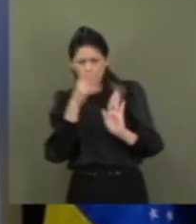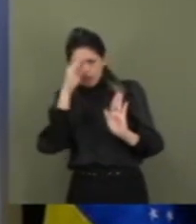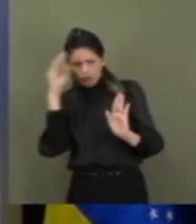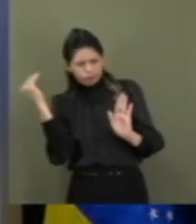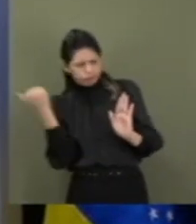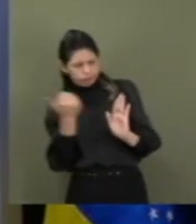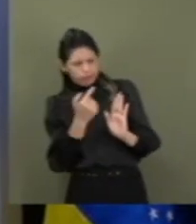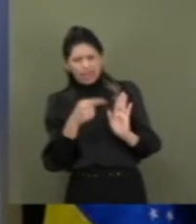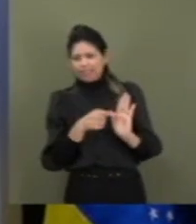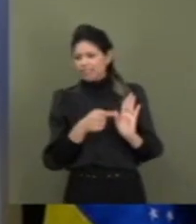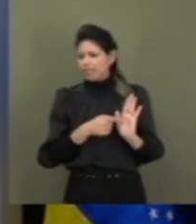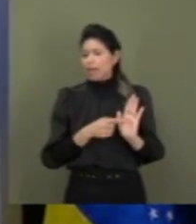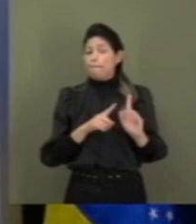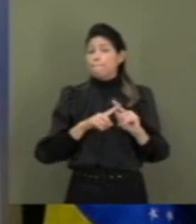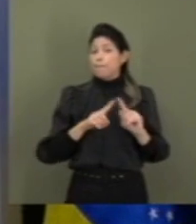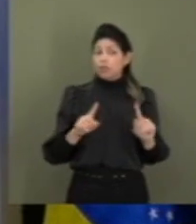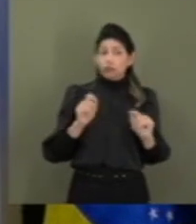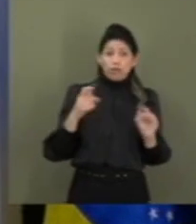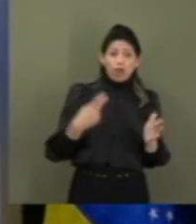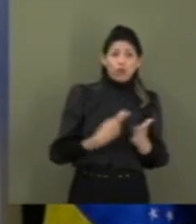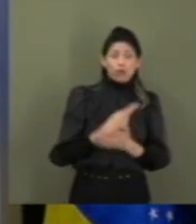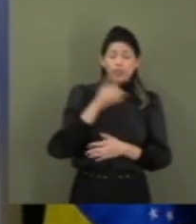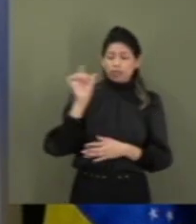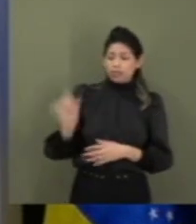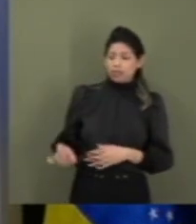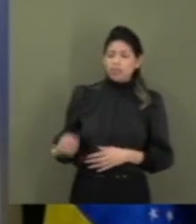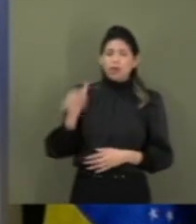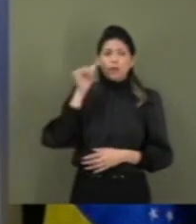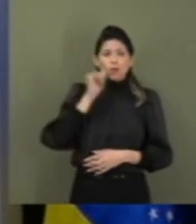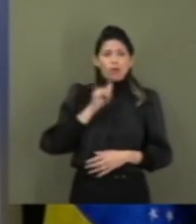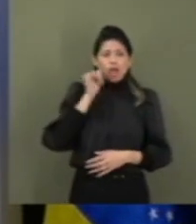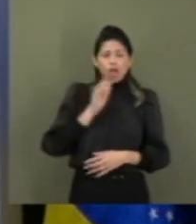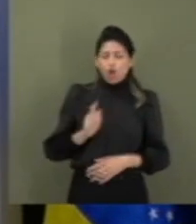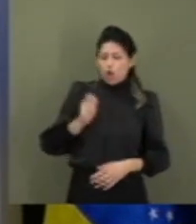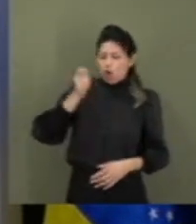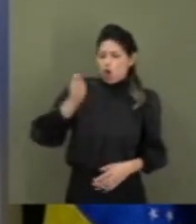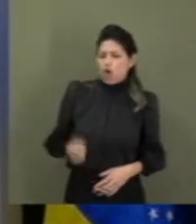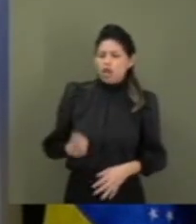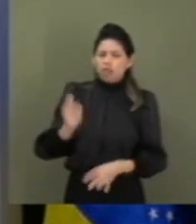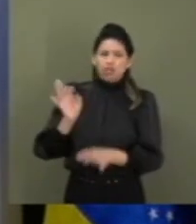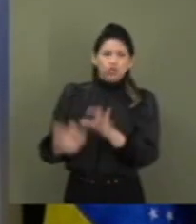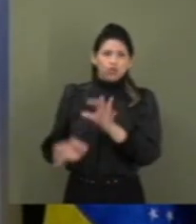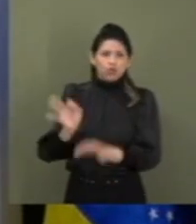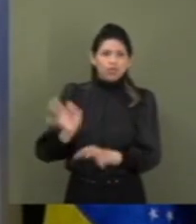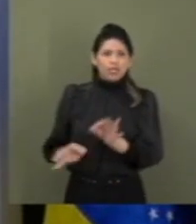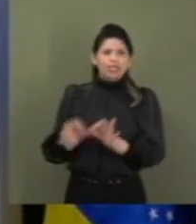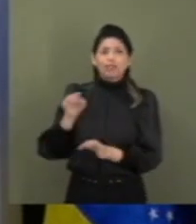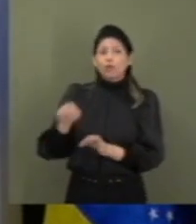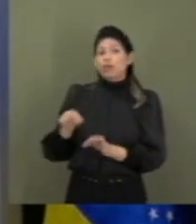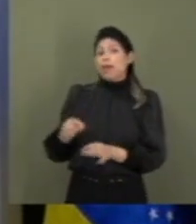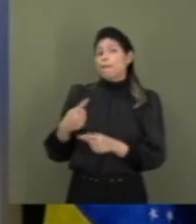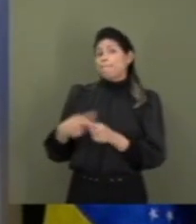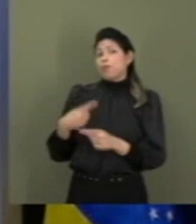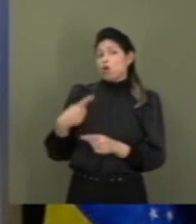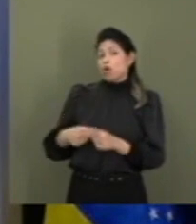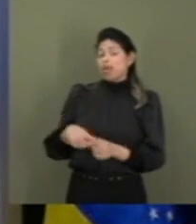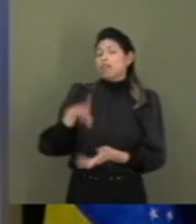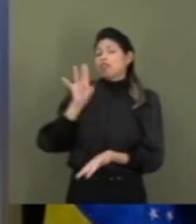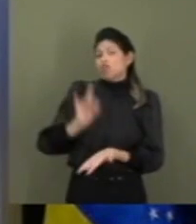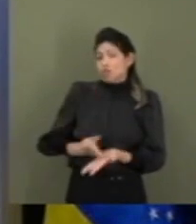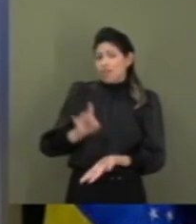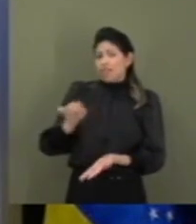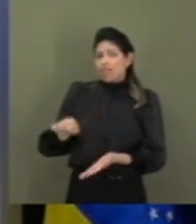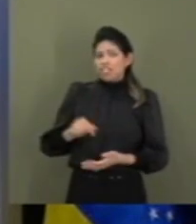senhores, a juíza brasileira foi punida por causa da ousadia de ter feito